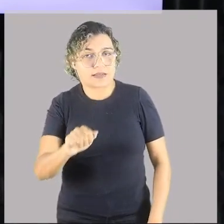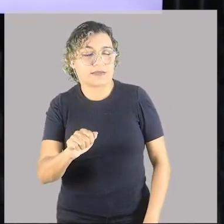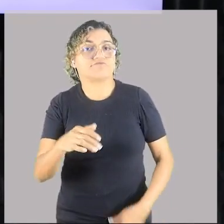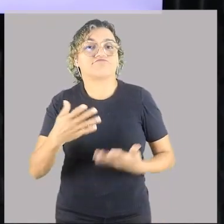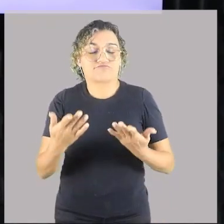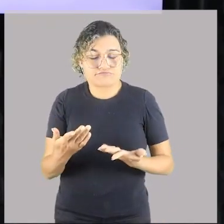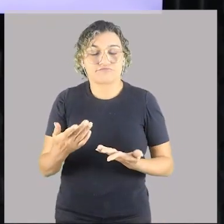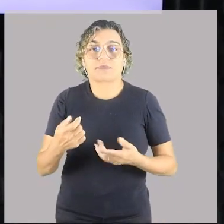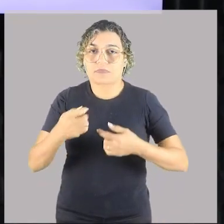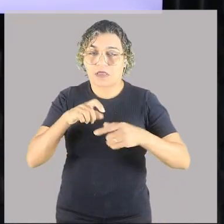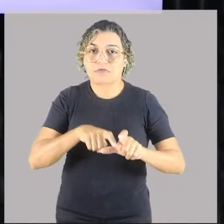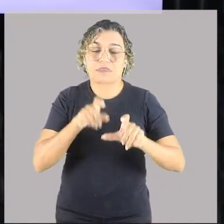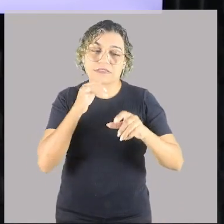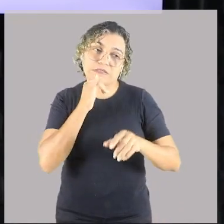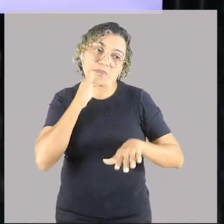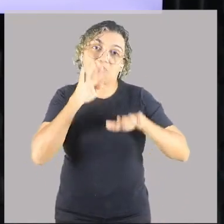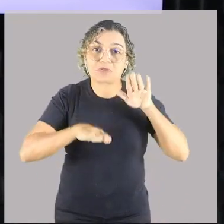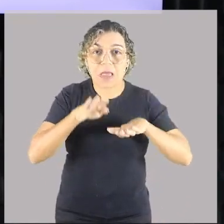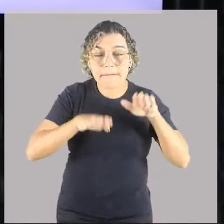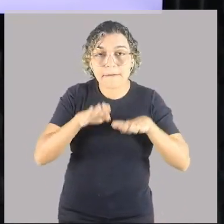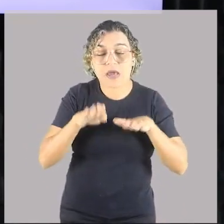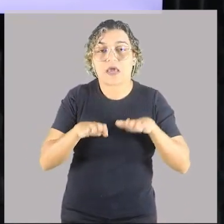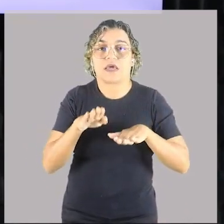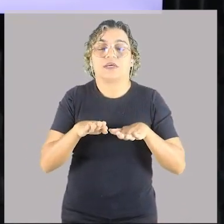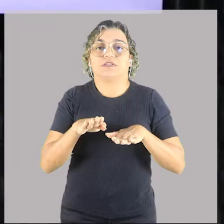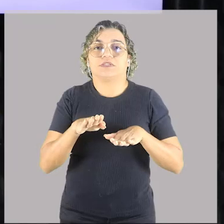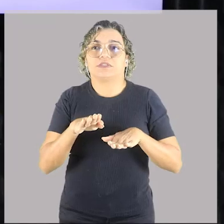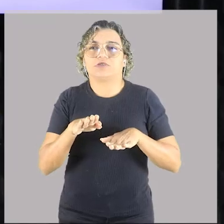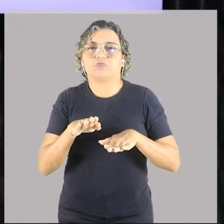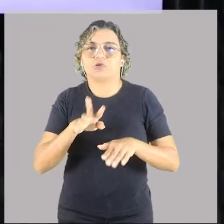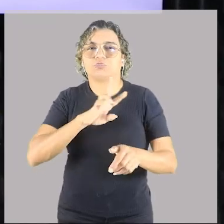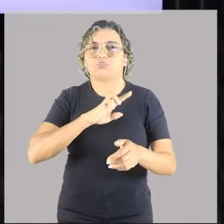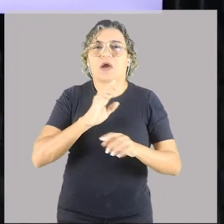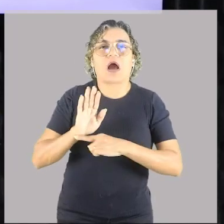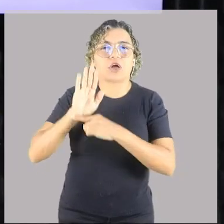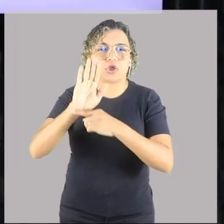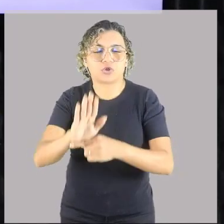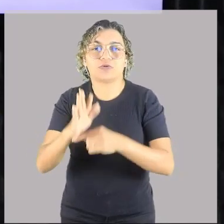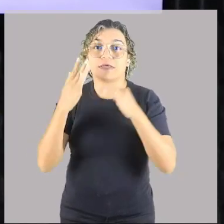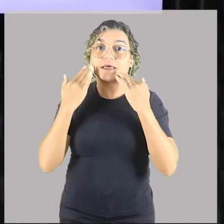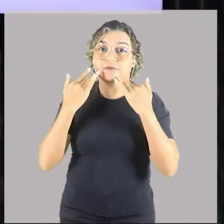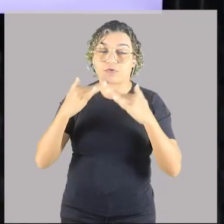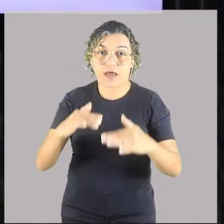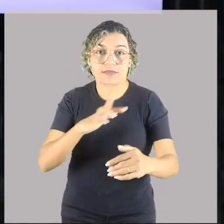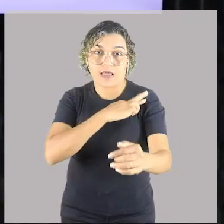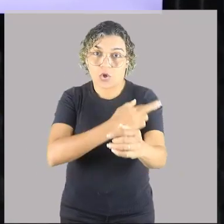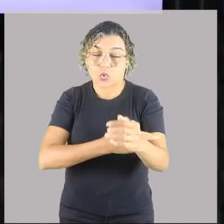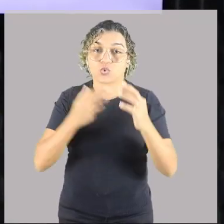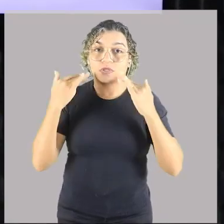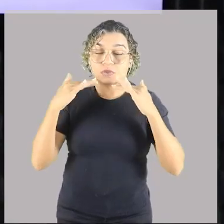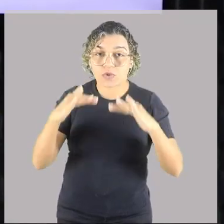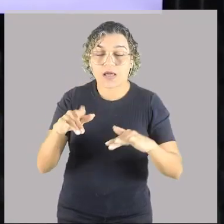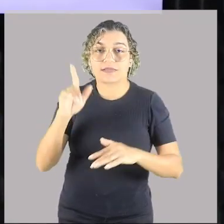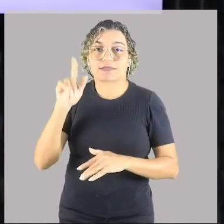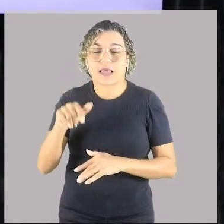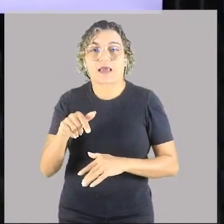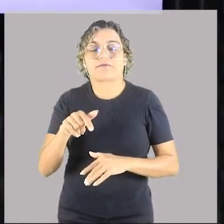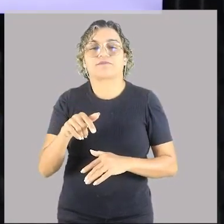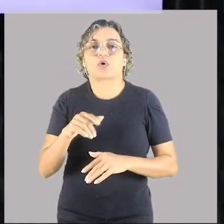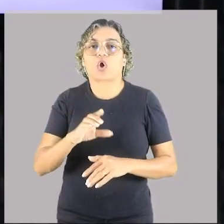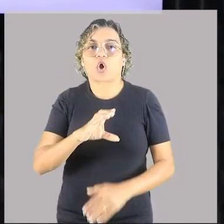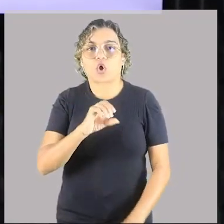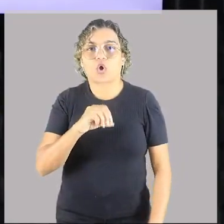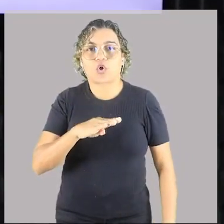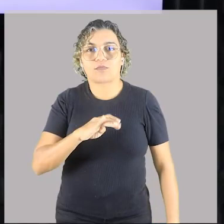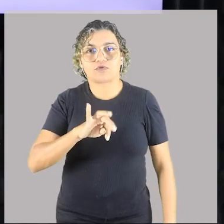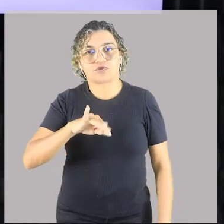dependem bastante desses recursos naturais que são combustíveis fósseis, que ao queimar